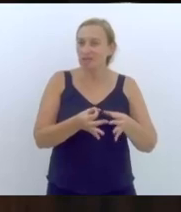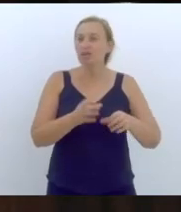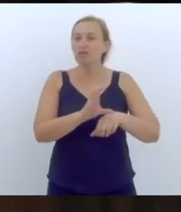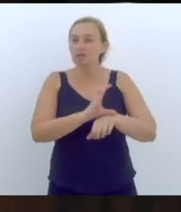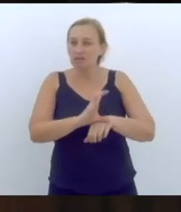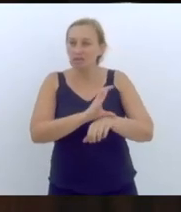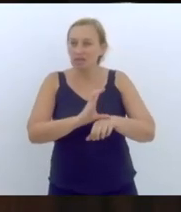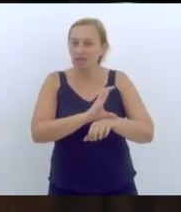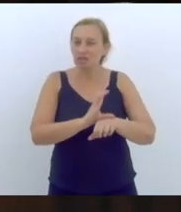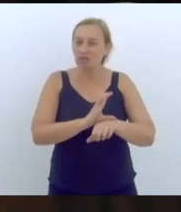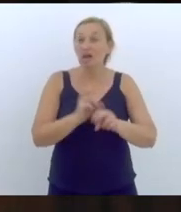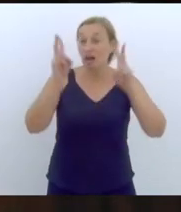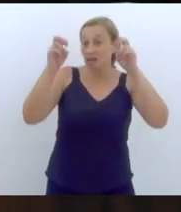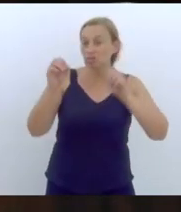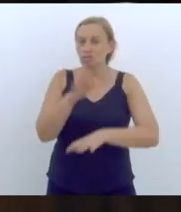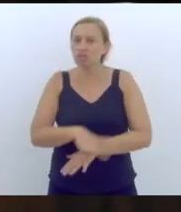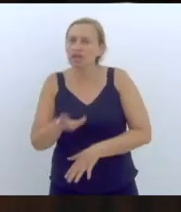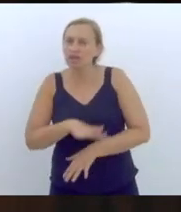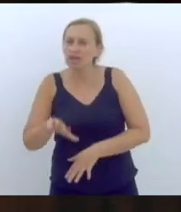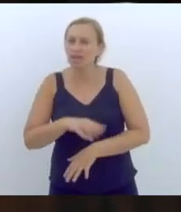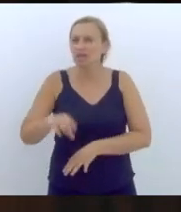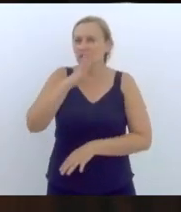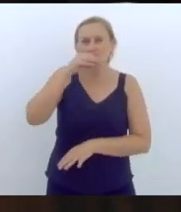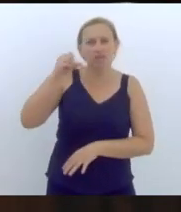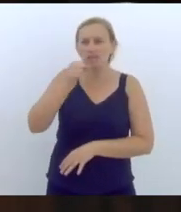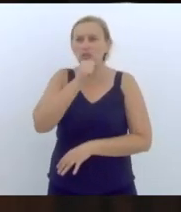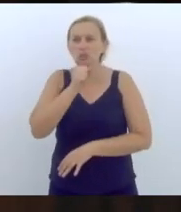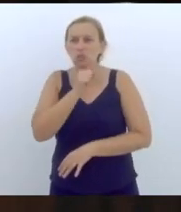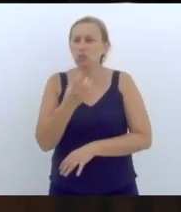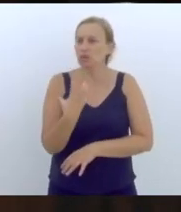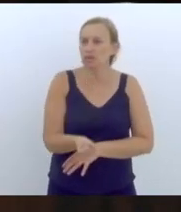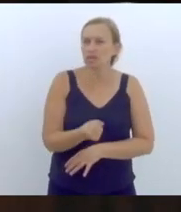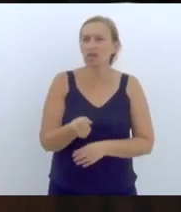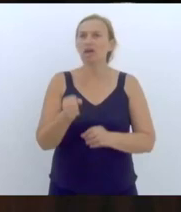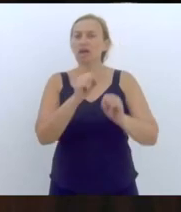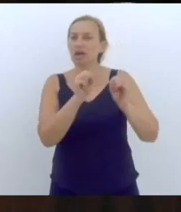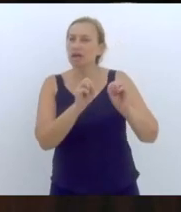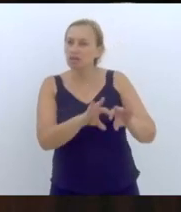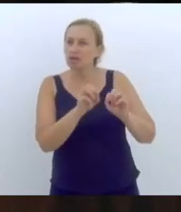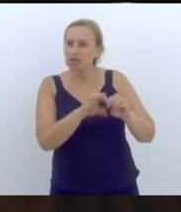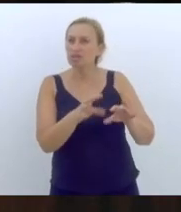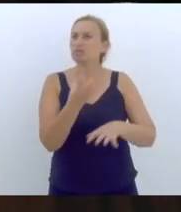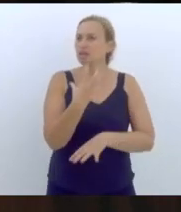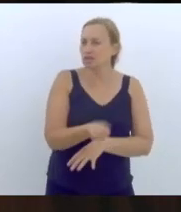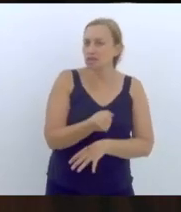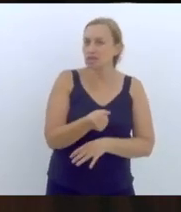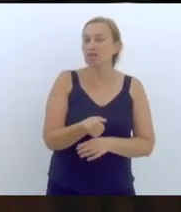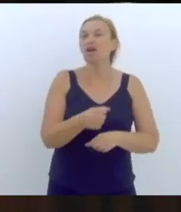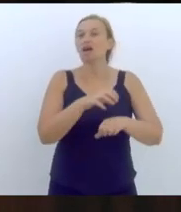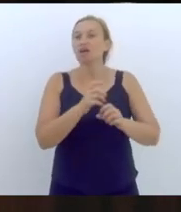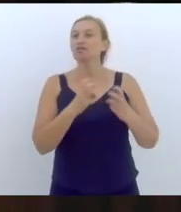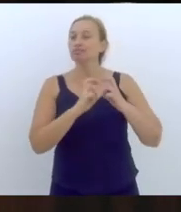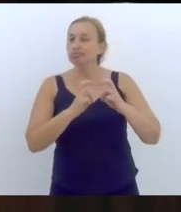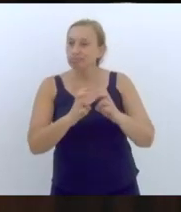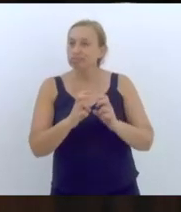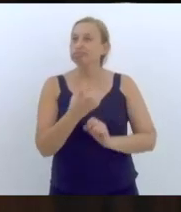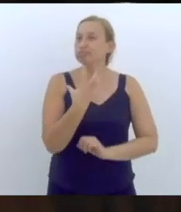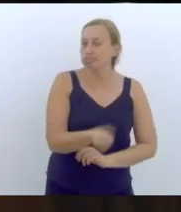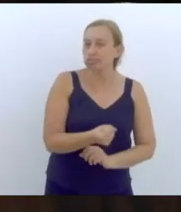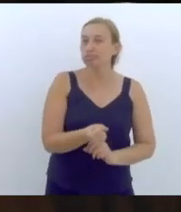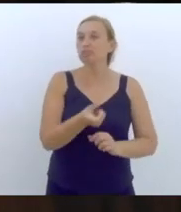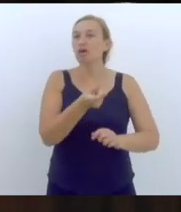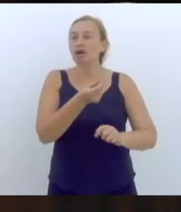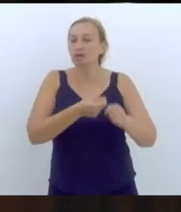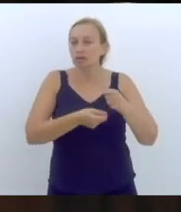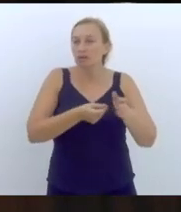constitucionalidade, de assuntos da criança, do adolescente e do idoso favorável, de educação favorável, de transporte favorável, de orçamento,